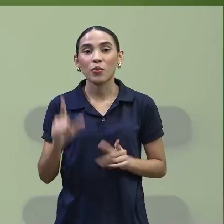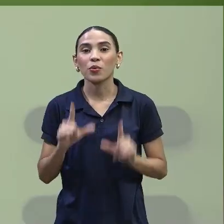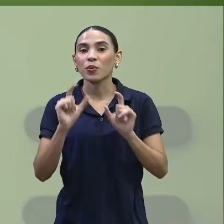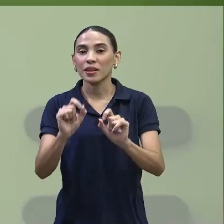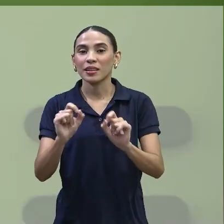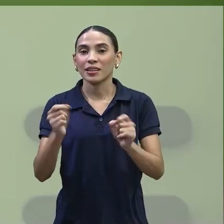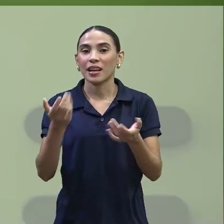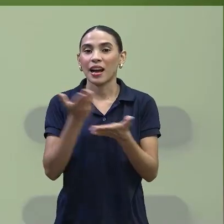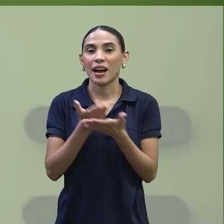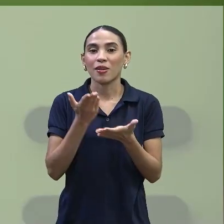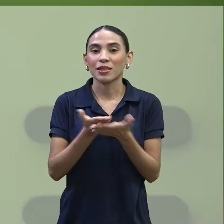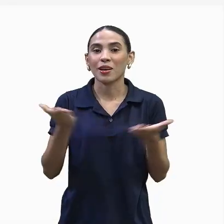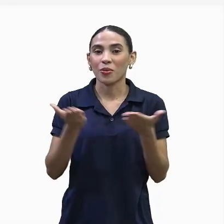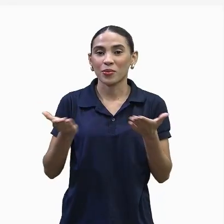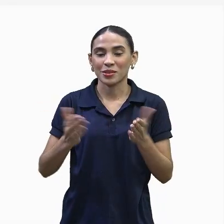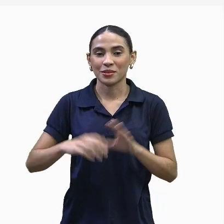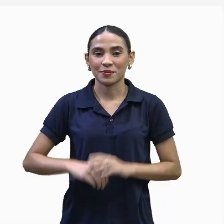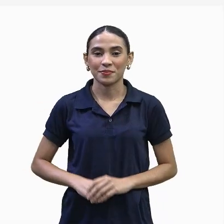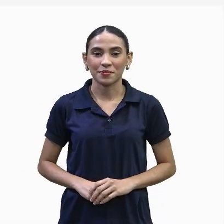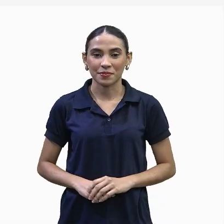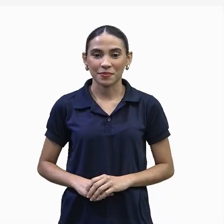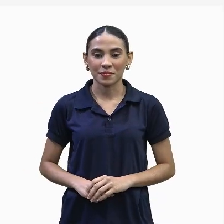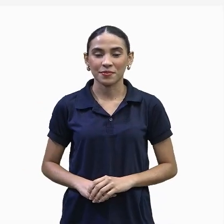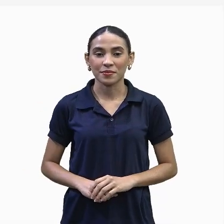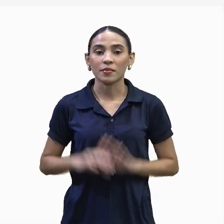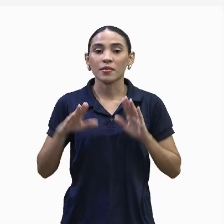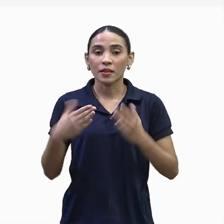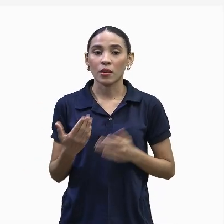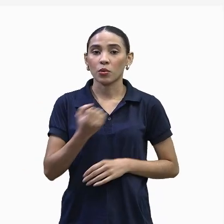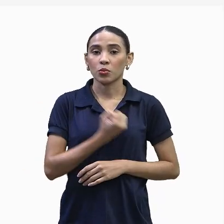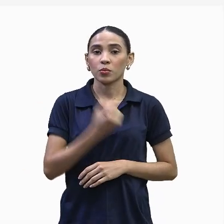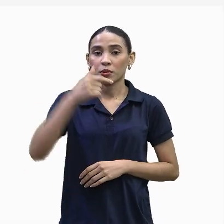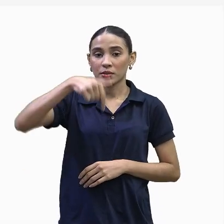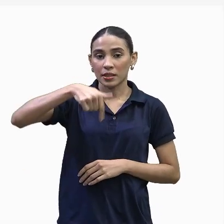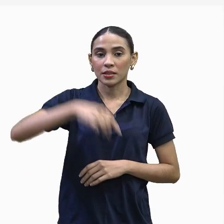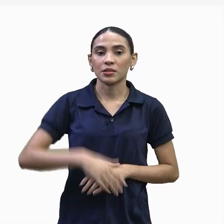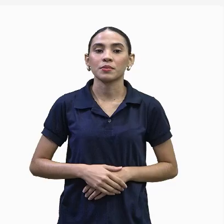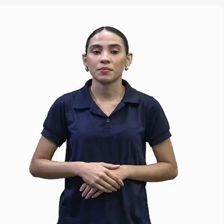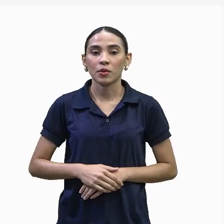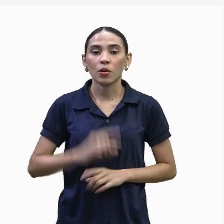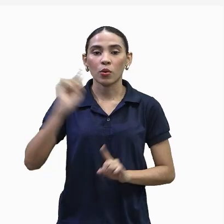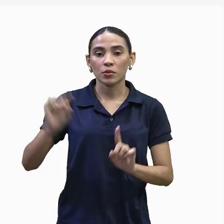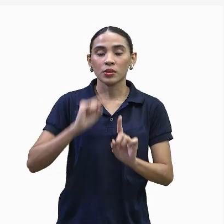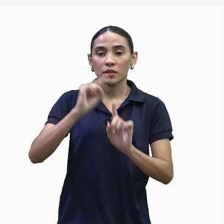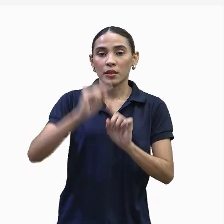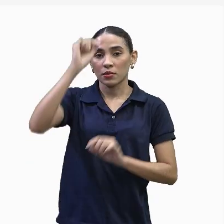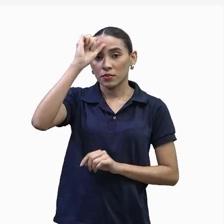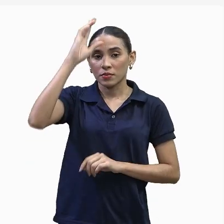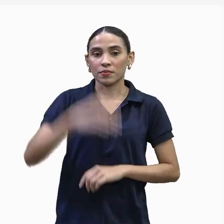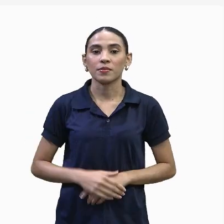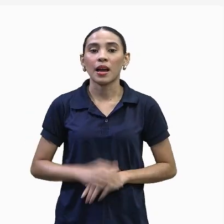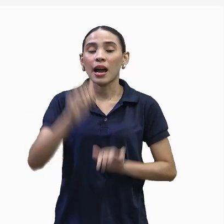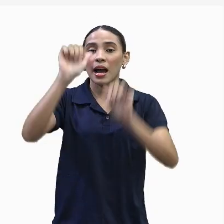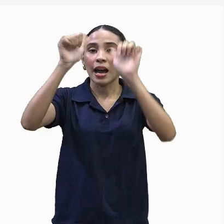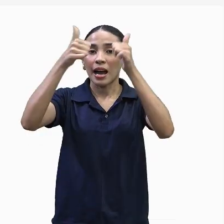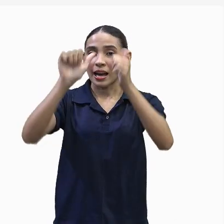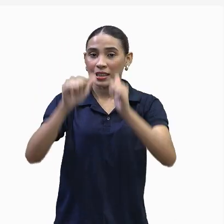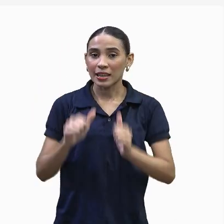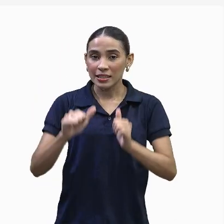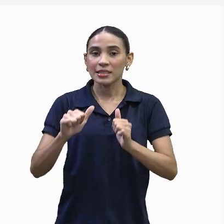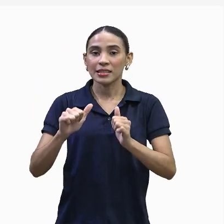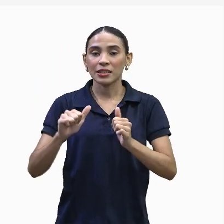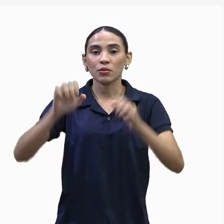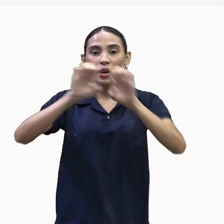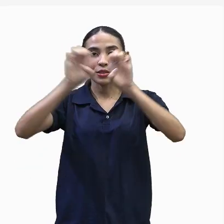temos na nossa aula de hoje. Aula 7, objeto de conhecimento, desvendando